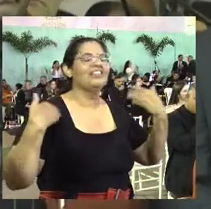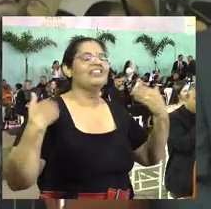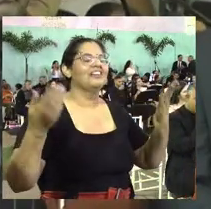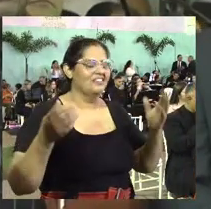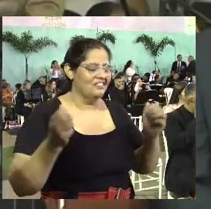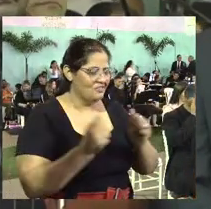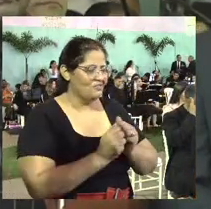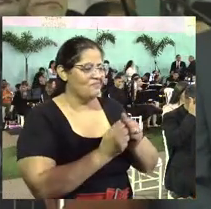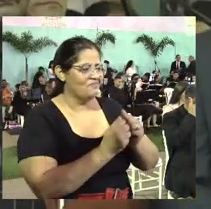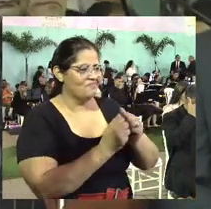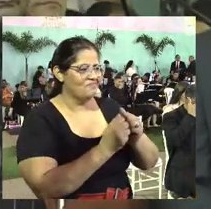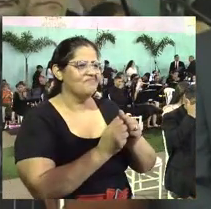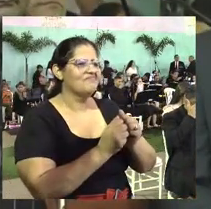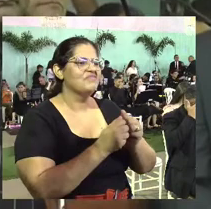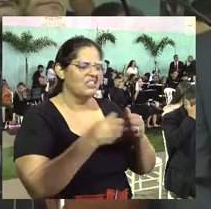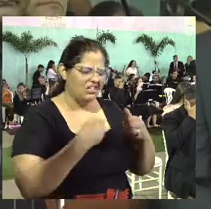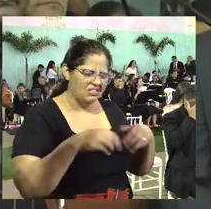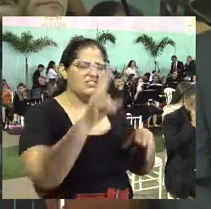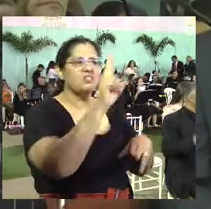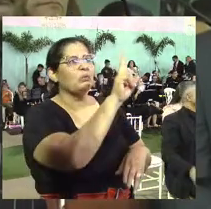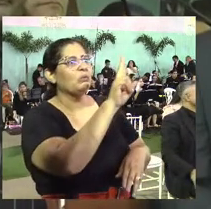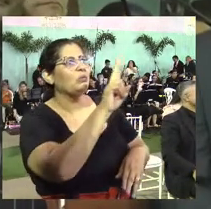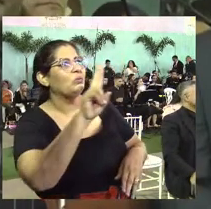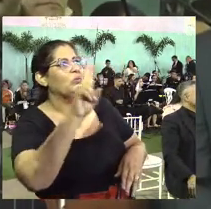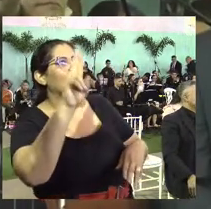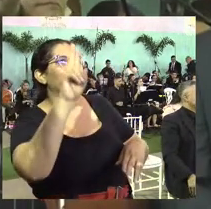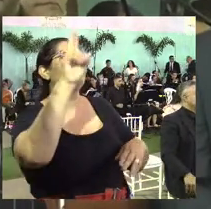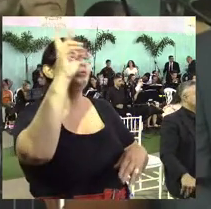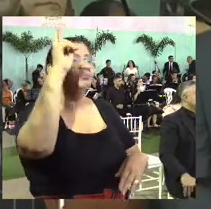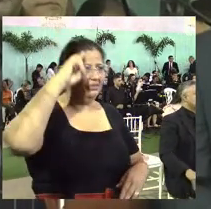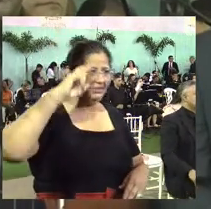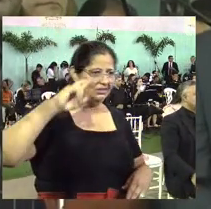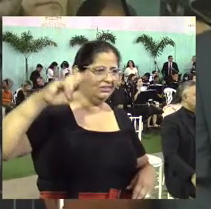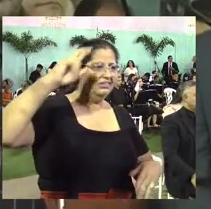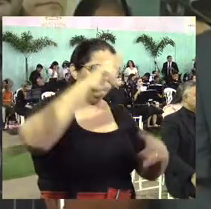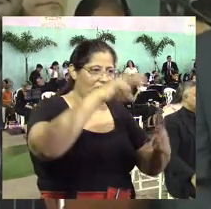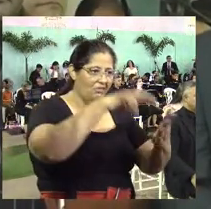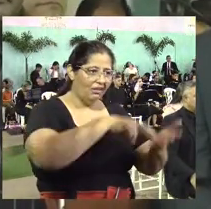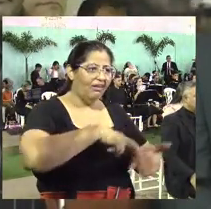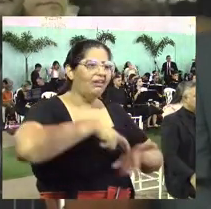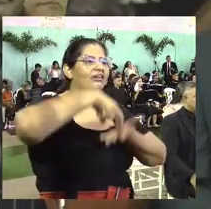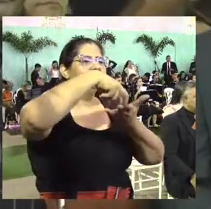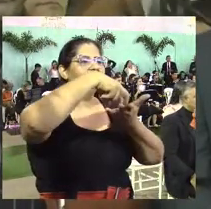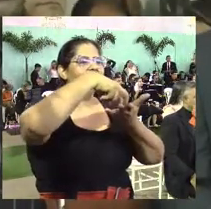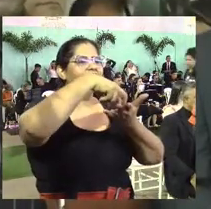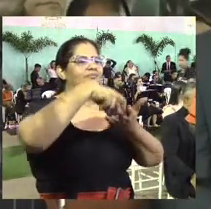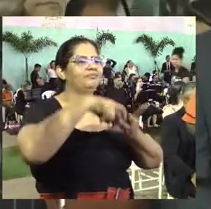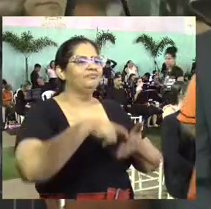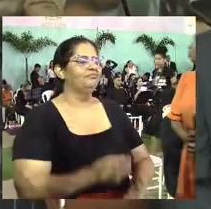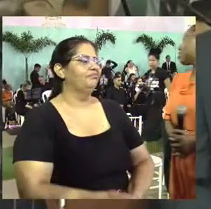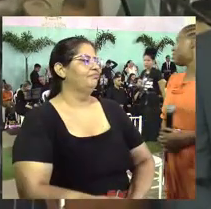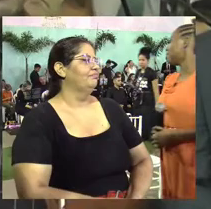tem que se alegrar e assim o nome do senhor vai sendo levantado nessa cidade pastor